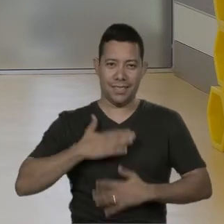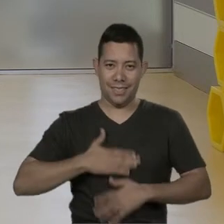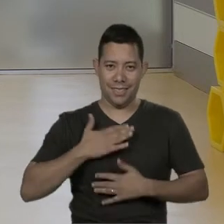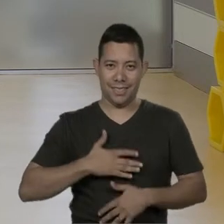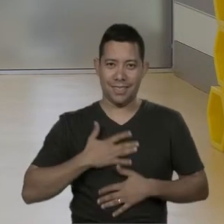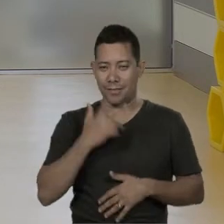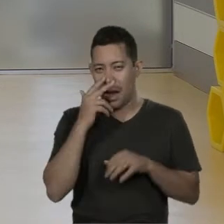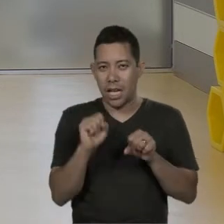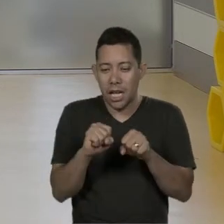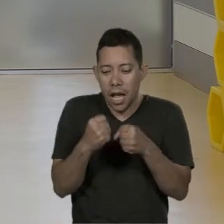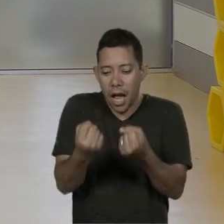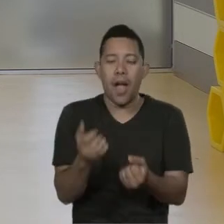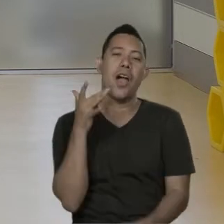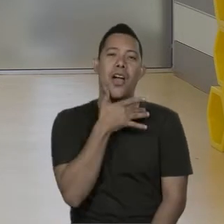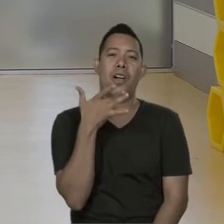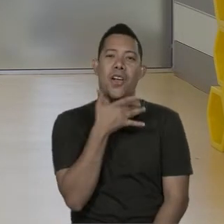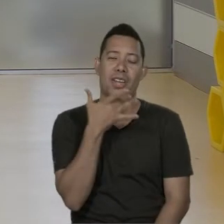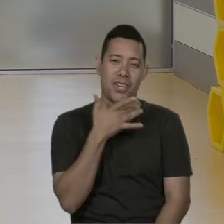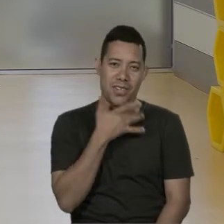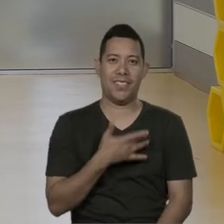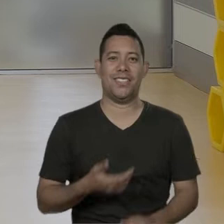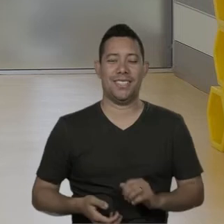esforço mais gostosa.